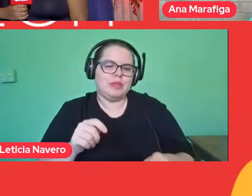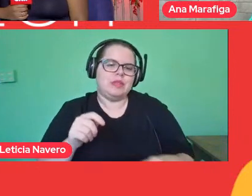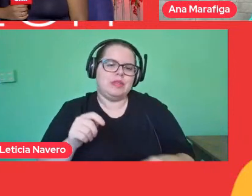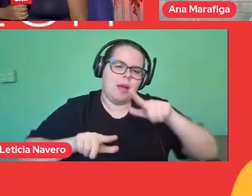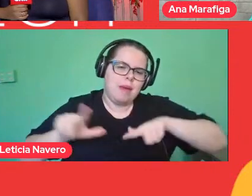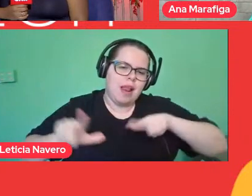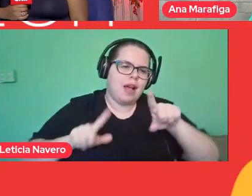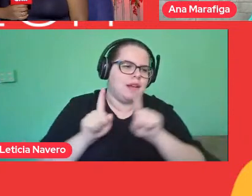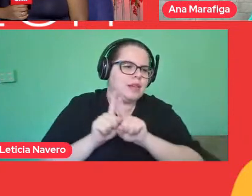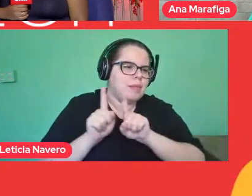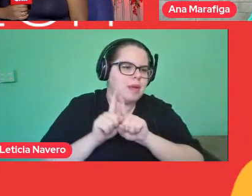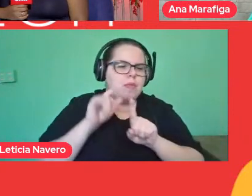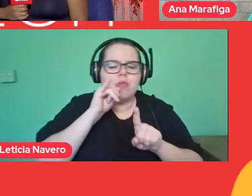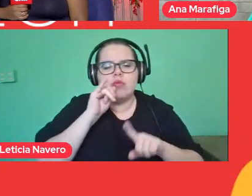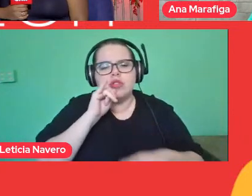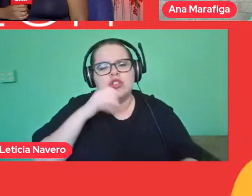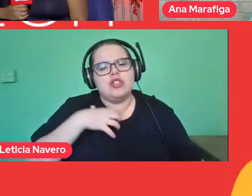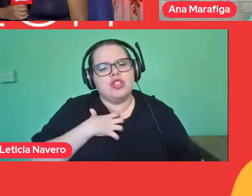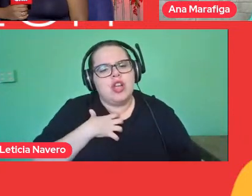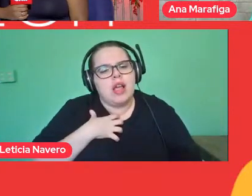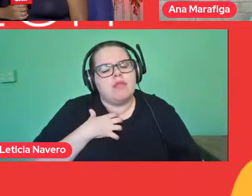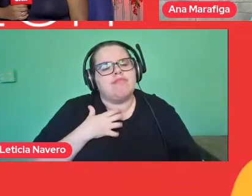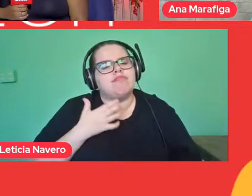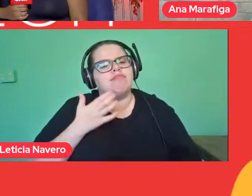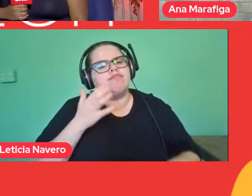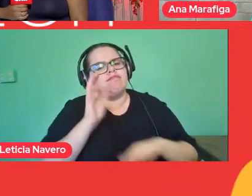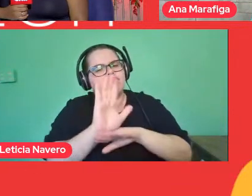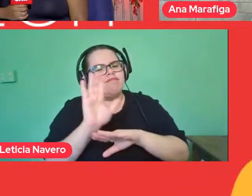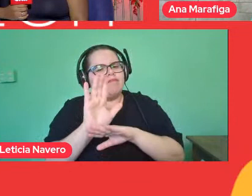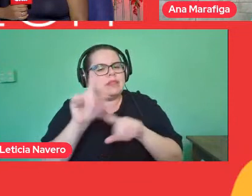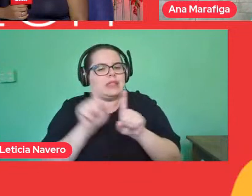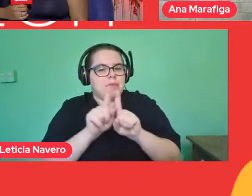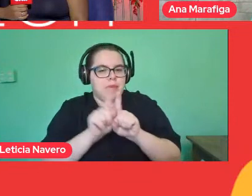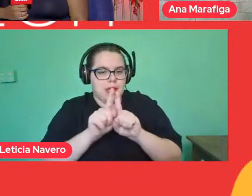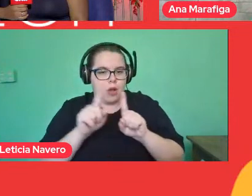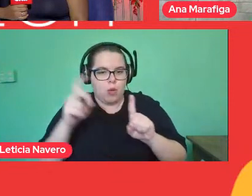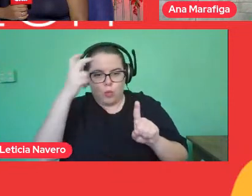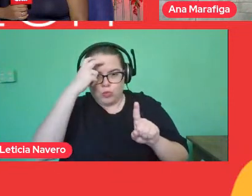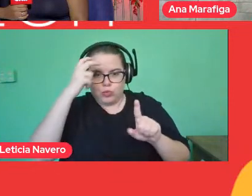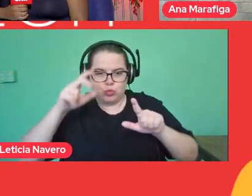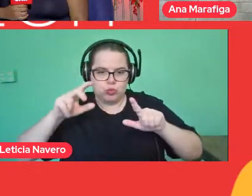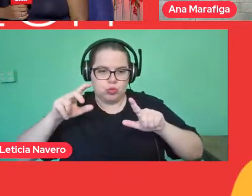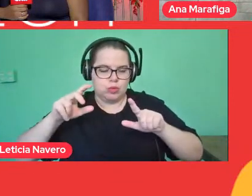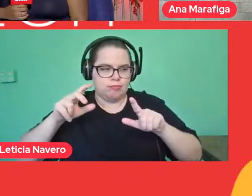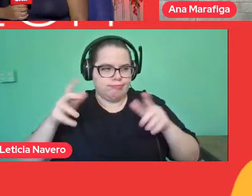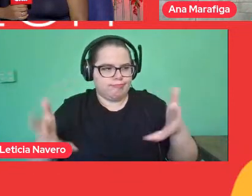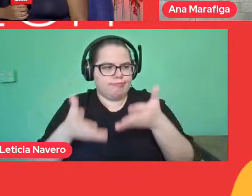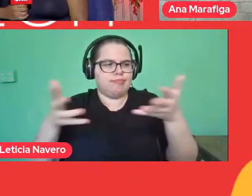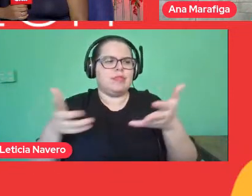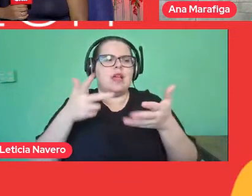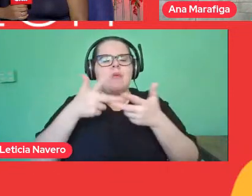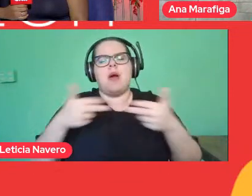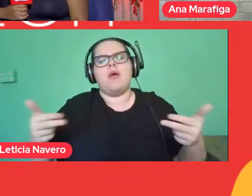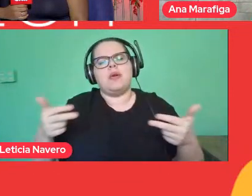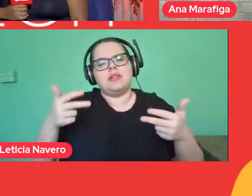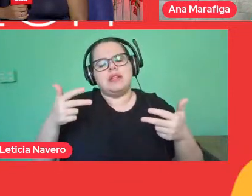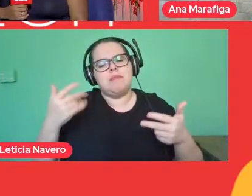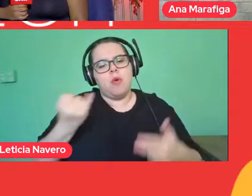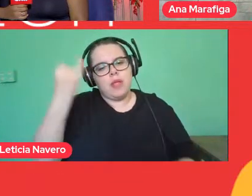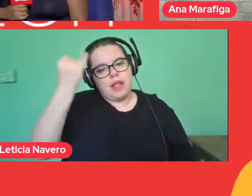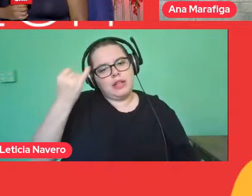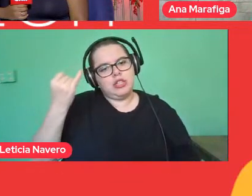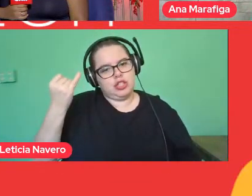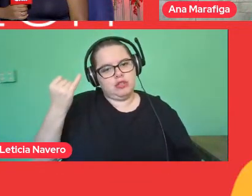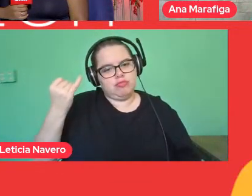Trabalhar também de uma maneira, acho que colaborativa, né? Uma cultura colaborativa, é algo que é bastante importante para